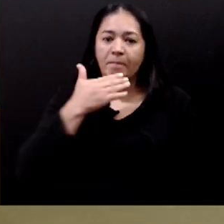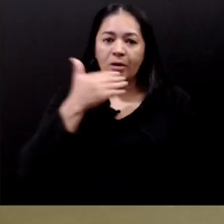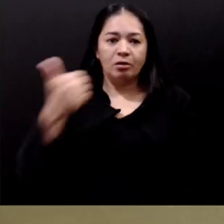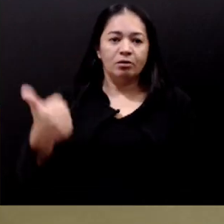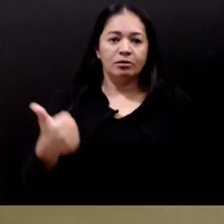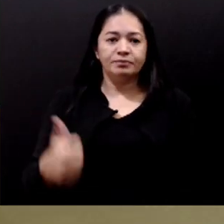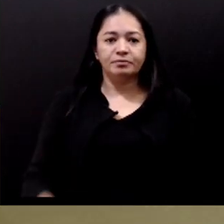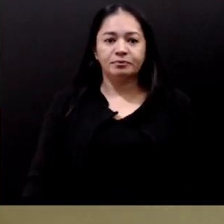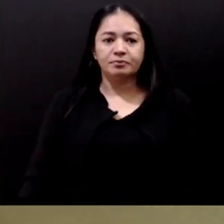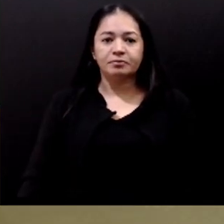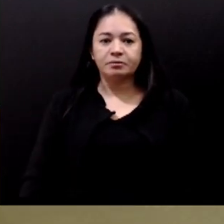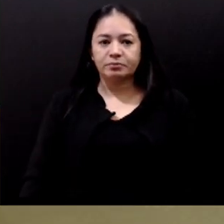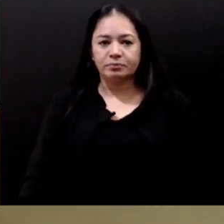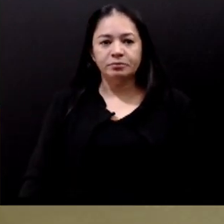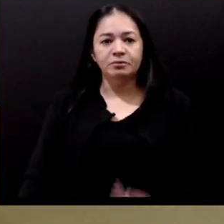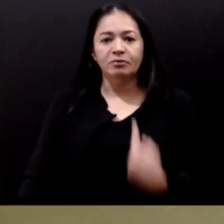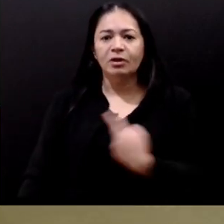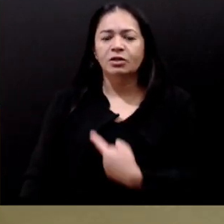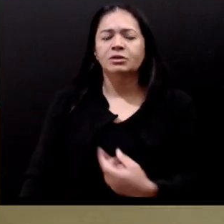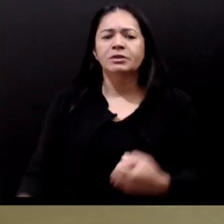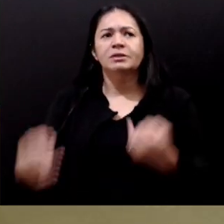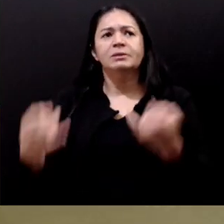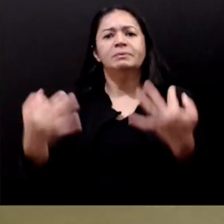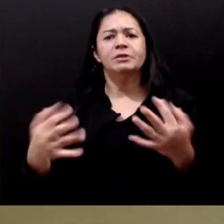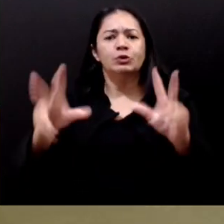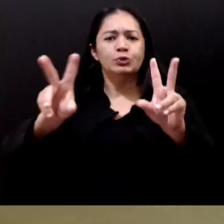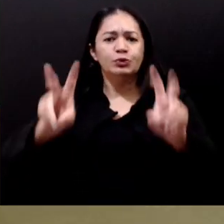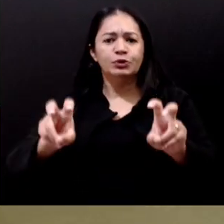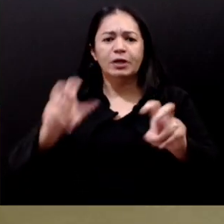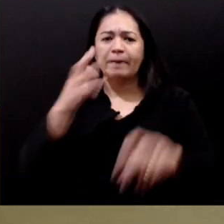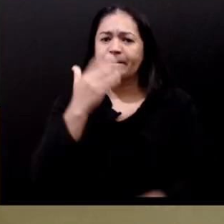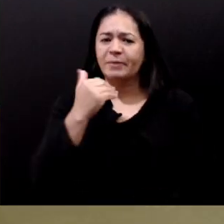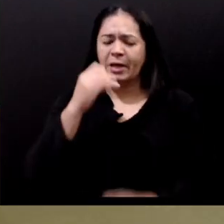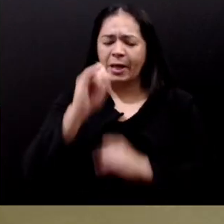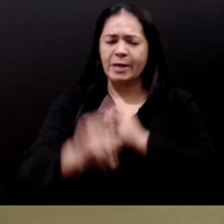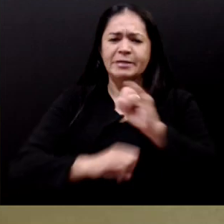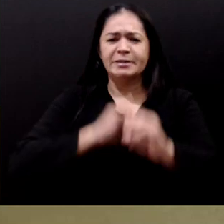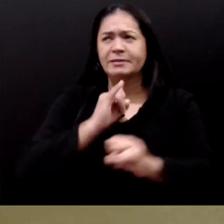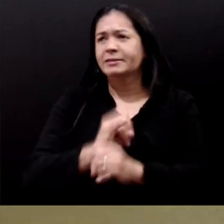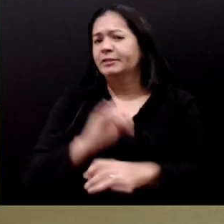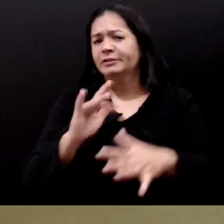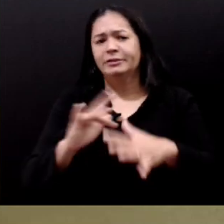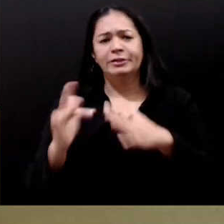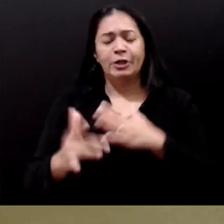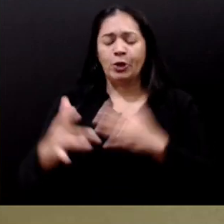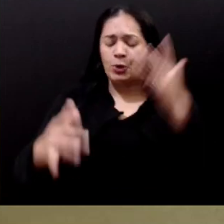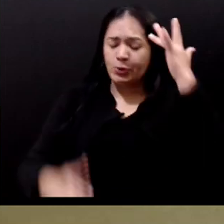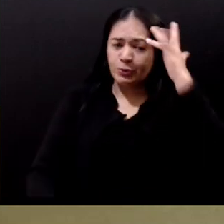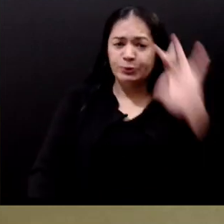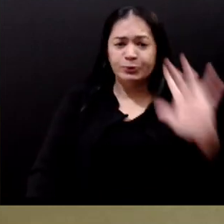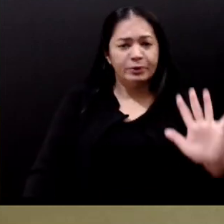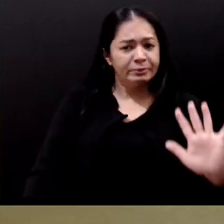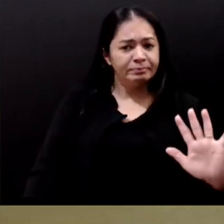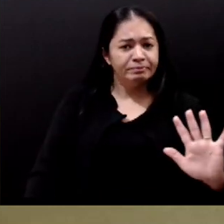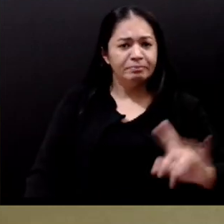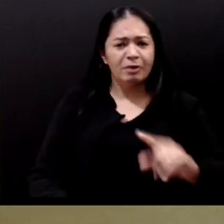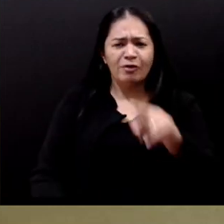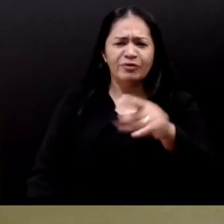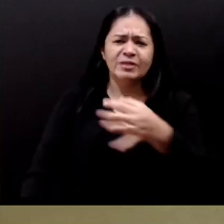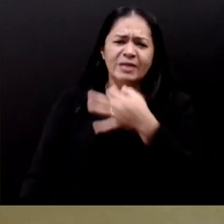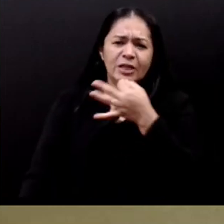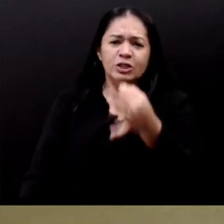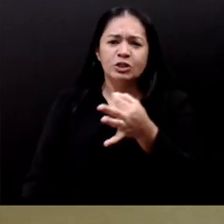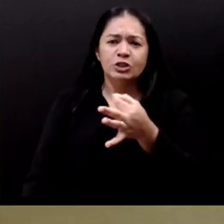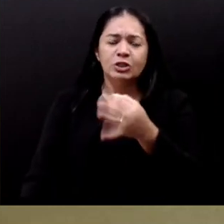de alimentação, né, a internet, a rede social, eu não sei, mas, você acredita que depois